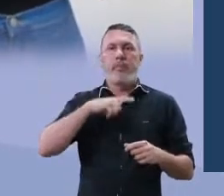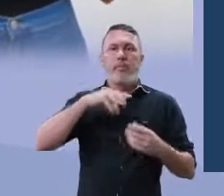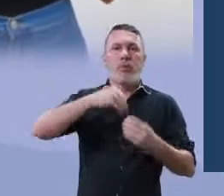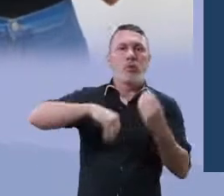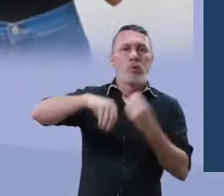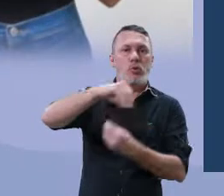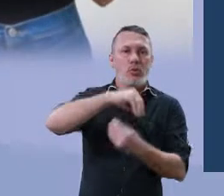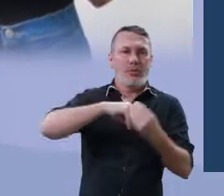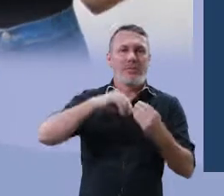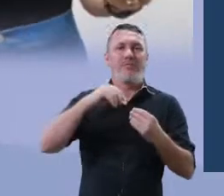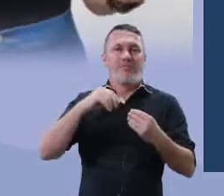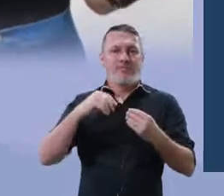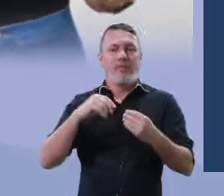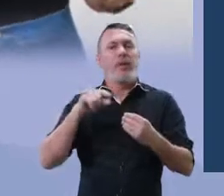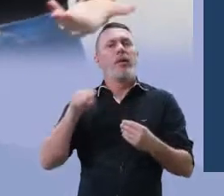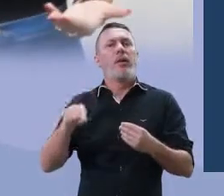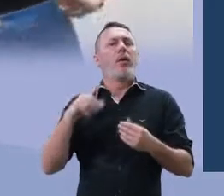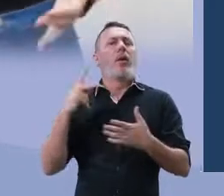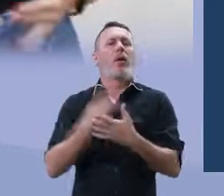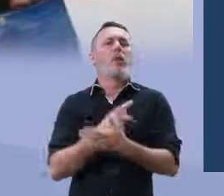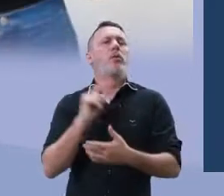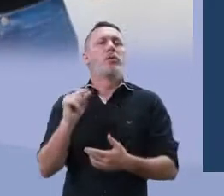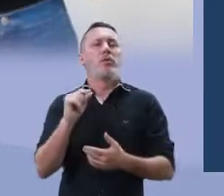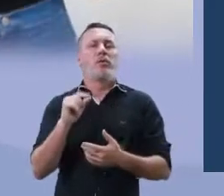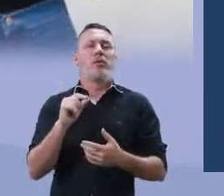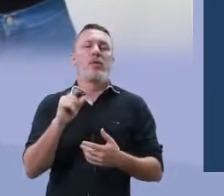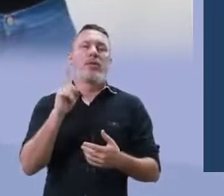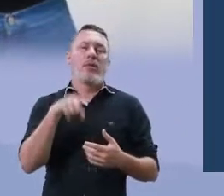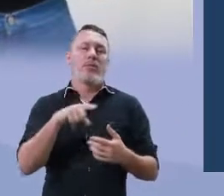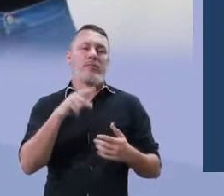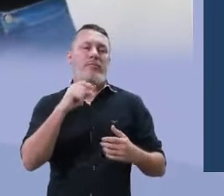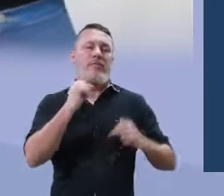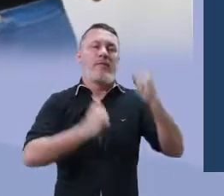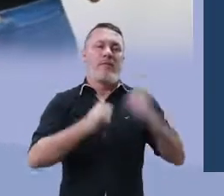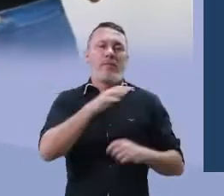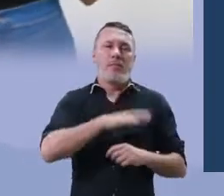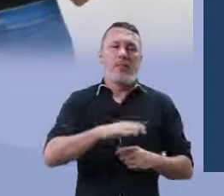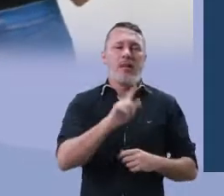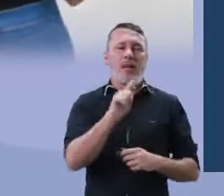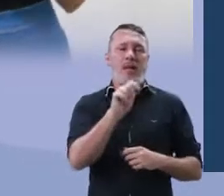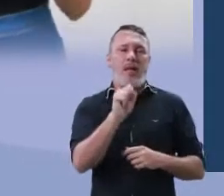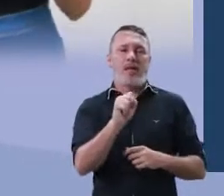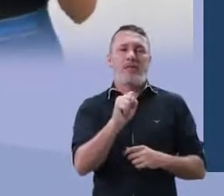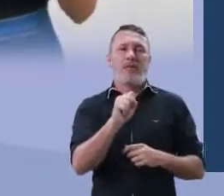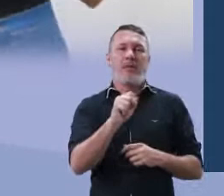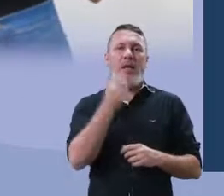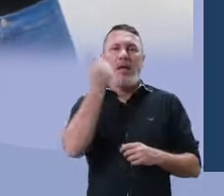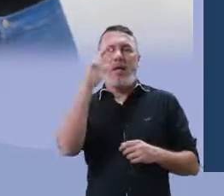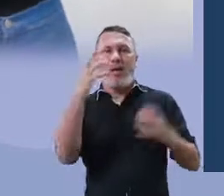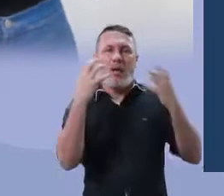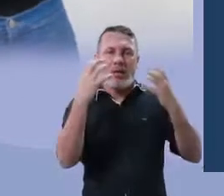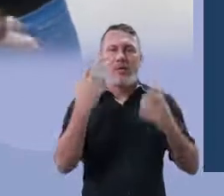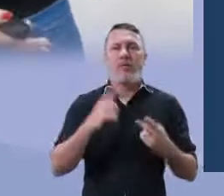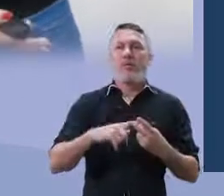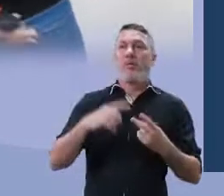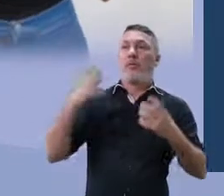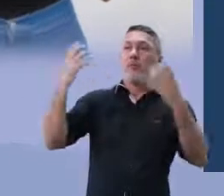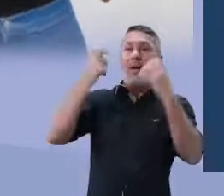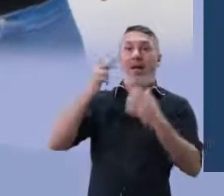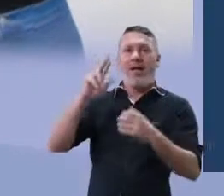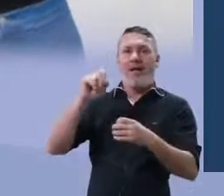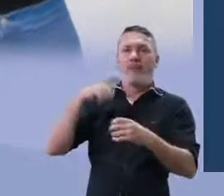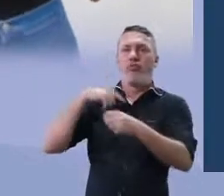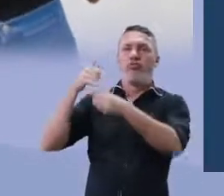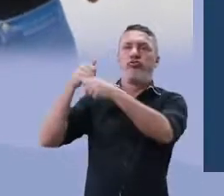à presença dos clorofluorcarbonetos. Essas substâncias são utilizadas em aerosóis, gás de